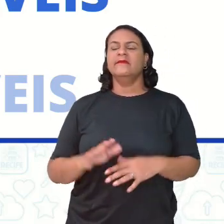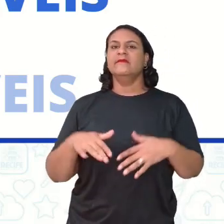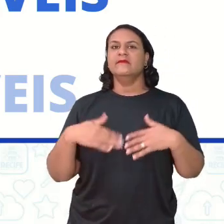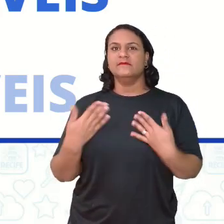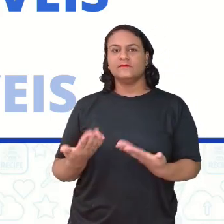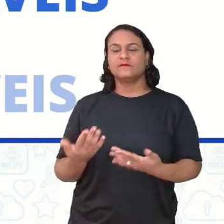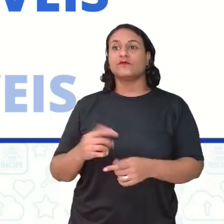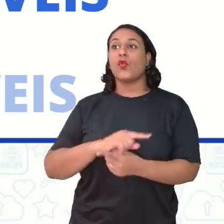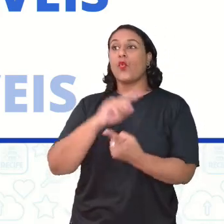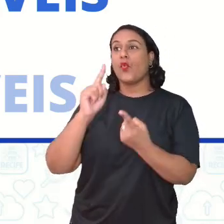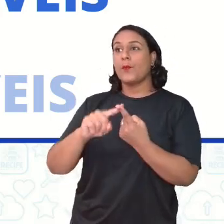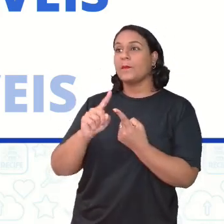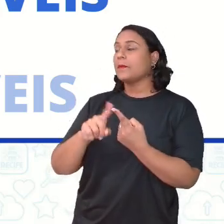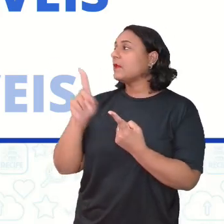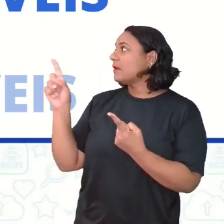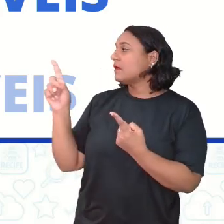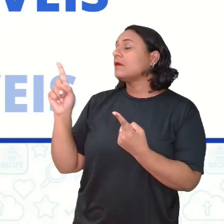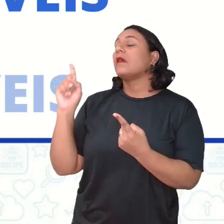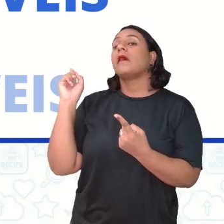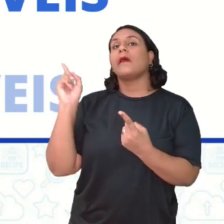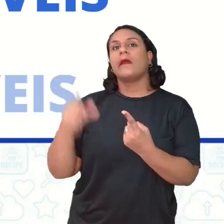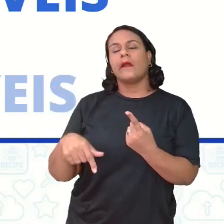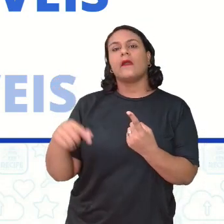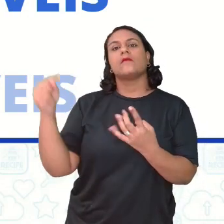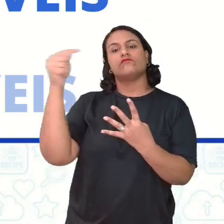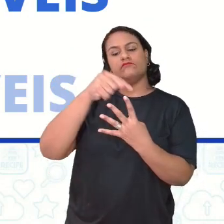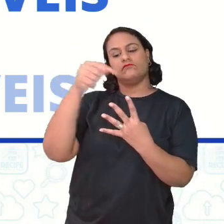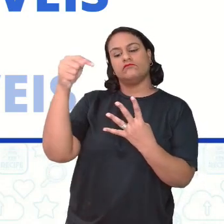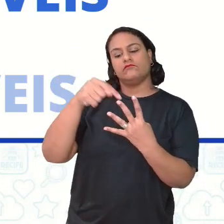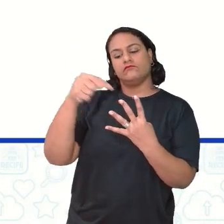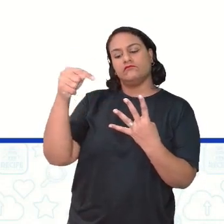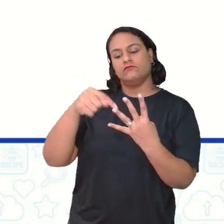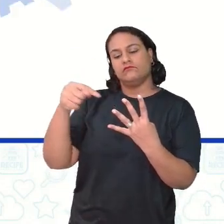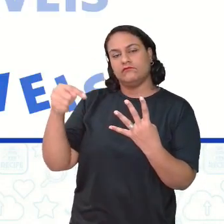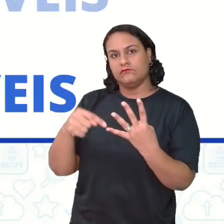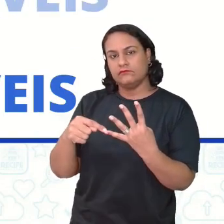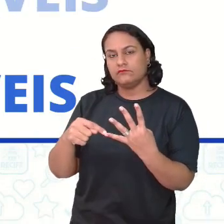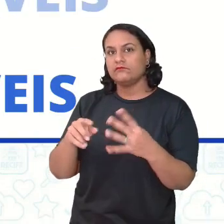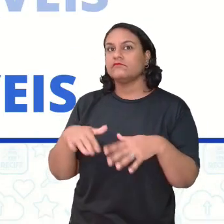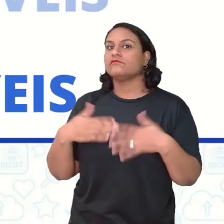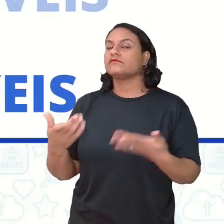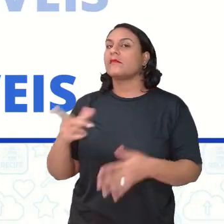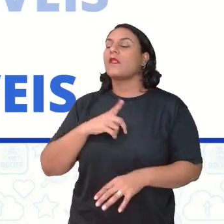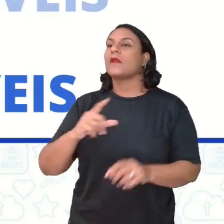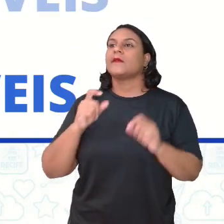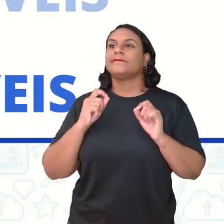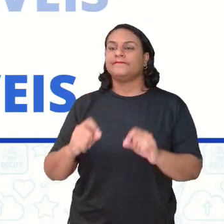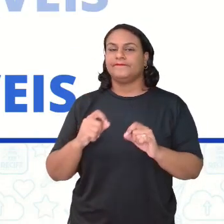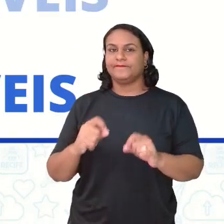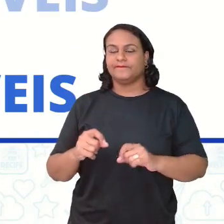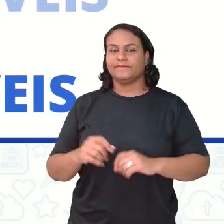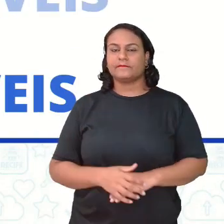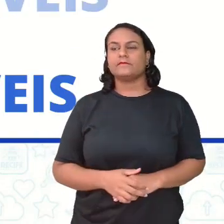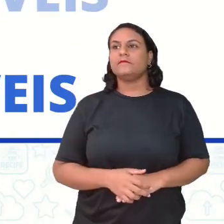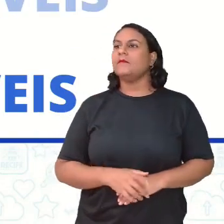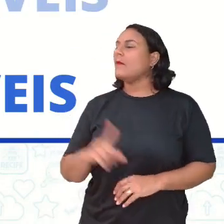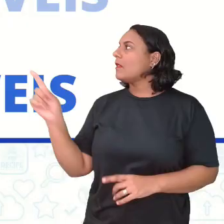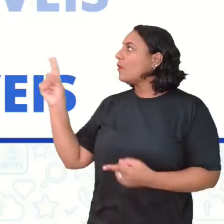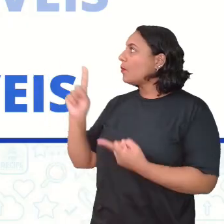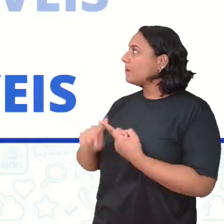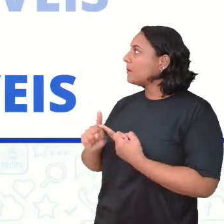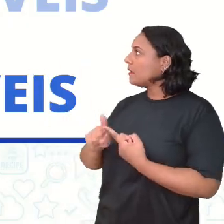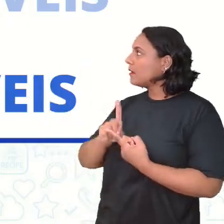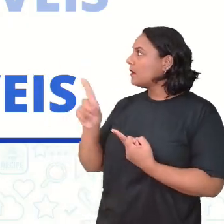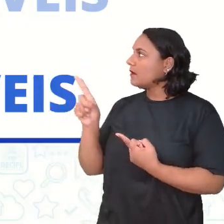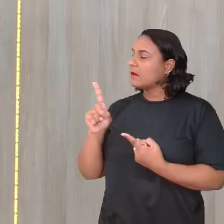casos favoráveis serão justamente cada uma dessas pessoas aí. Então, eu vou ter, por exemplo, que casos